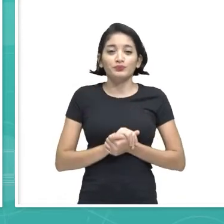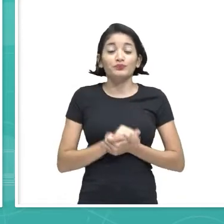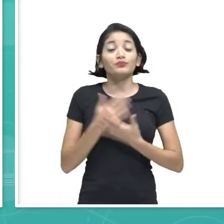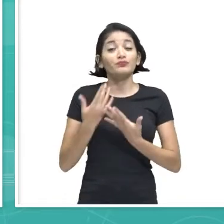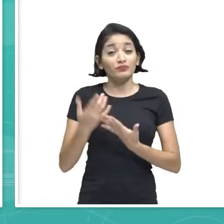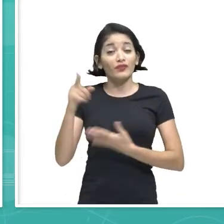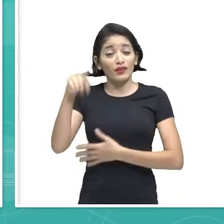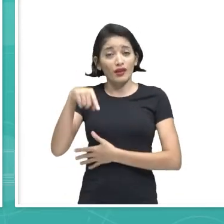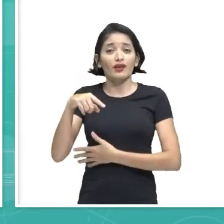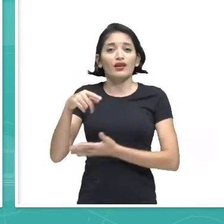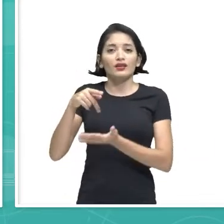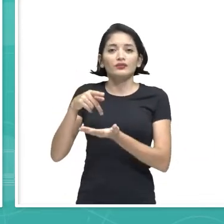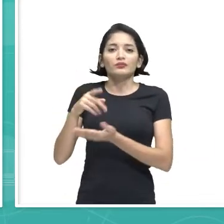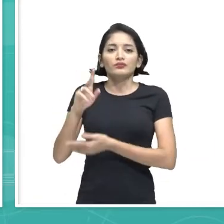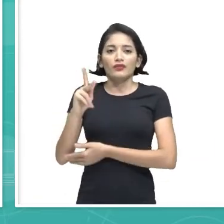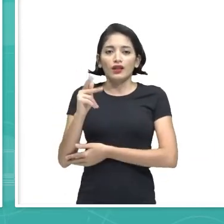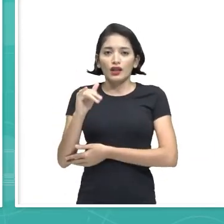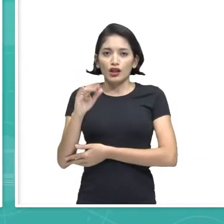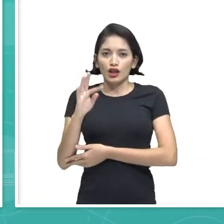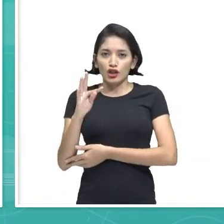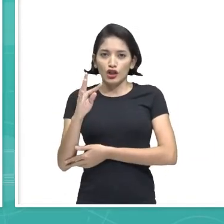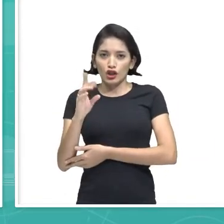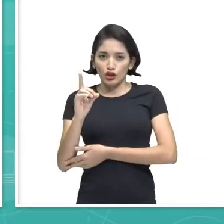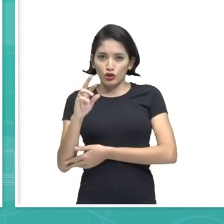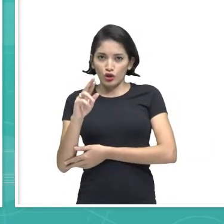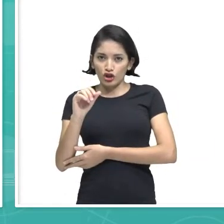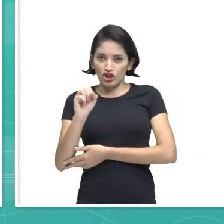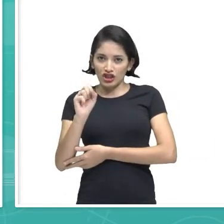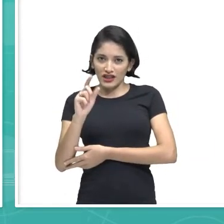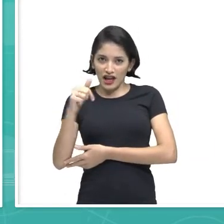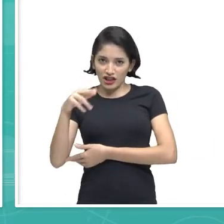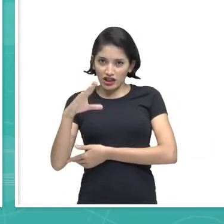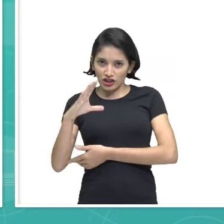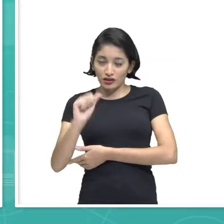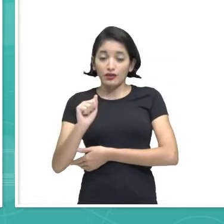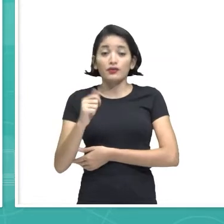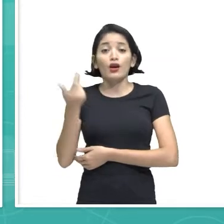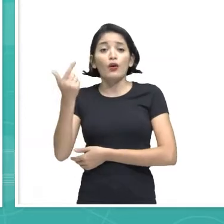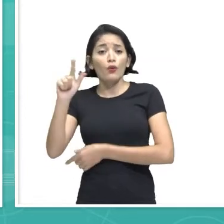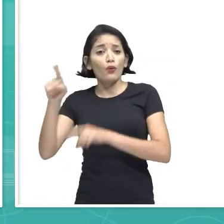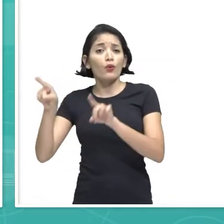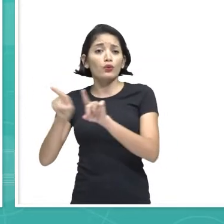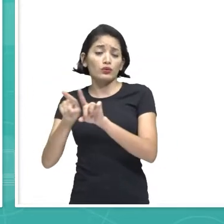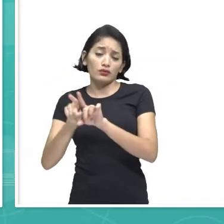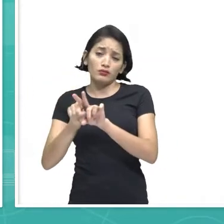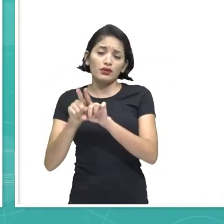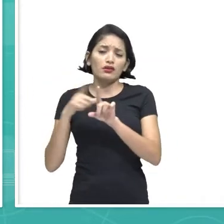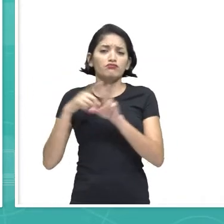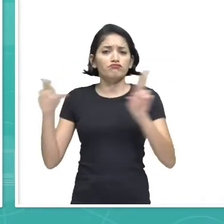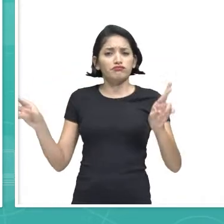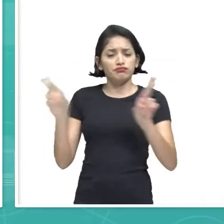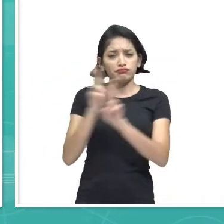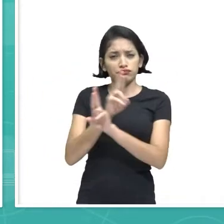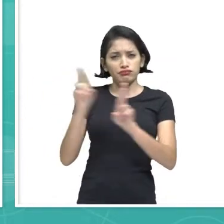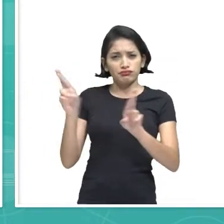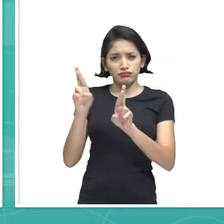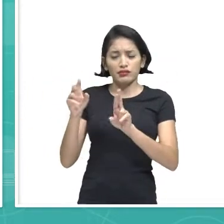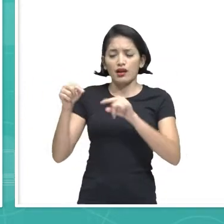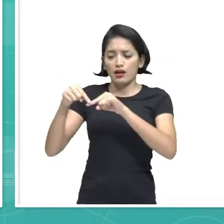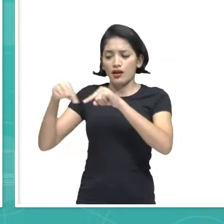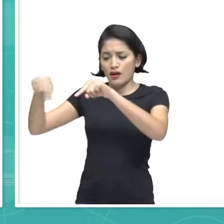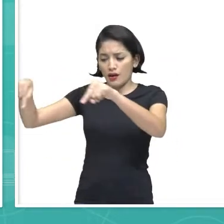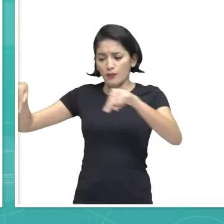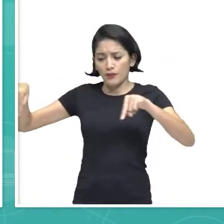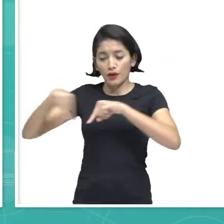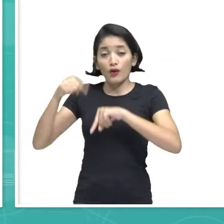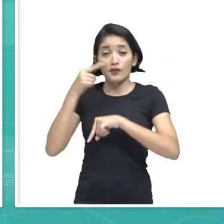foi a hidroginástica. Agora eu quero apresentar para vocês outros tipos de ginástica que estão relacionados a esse ambiente que